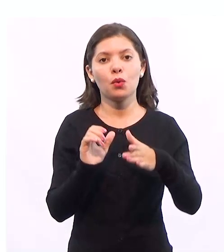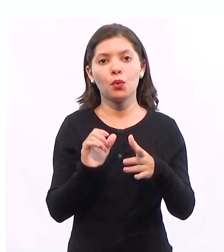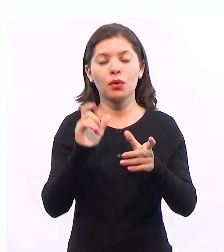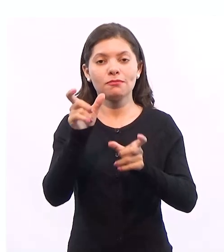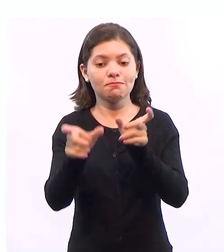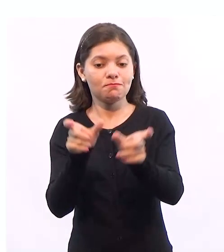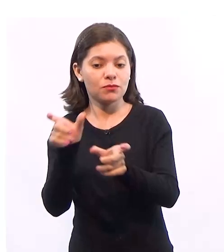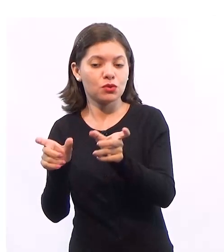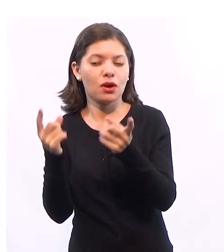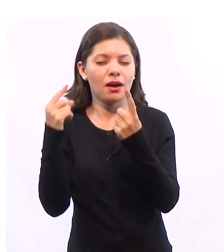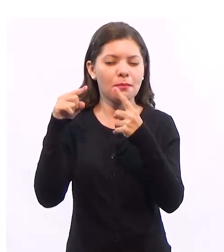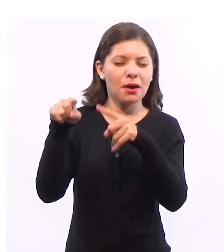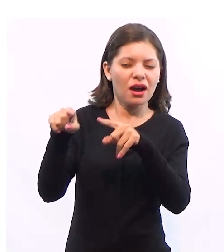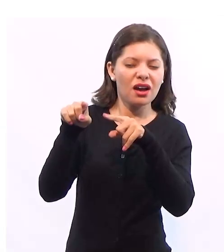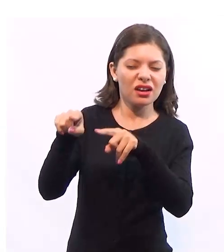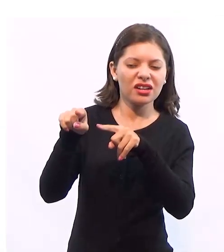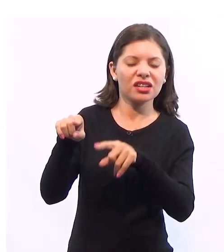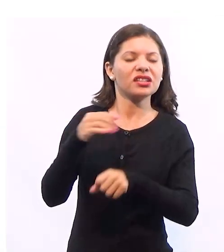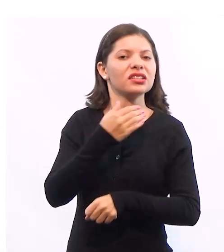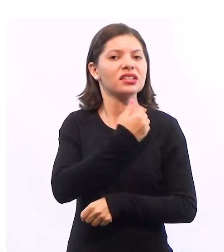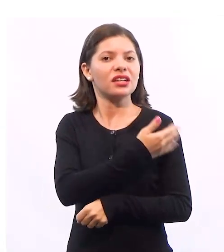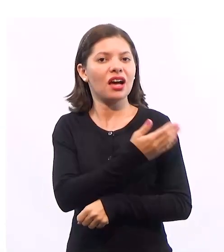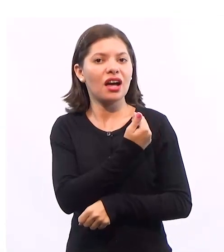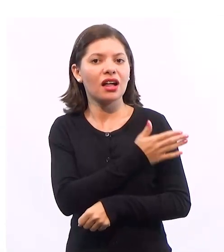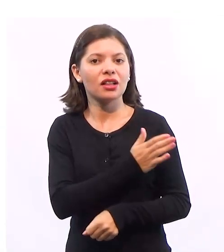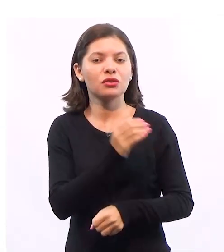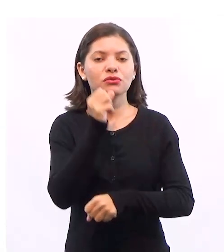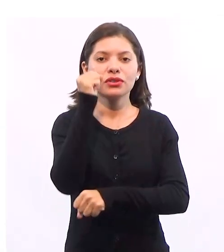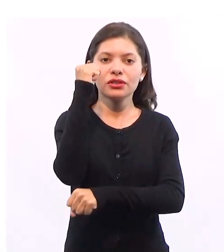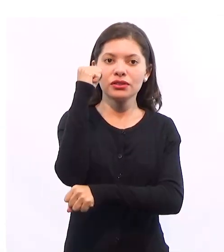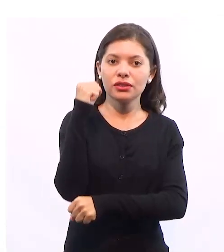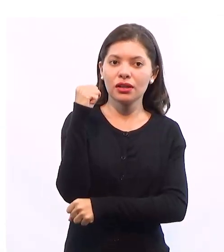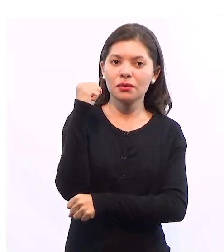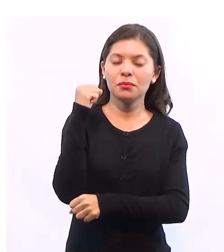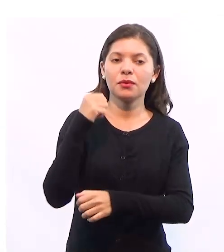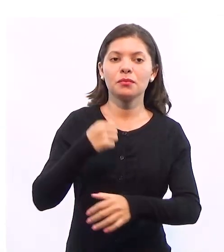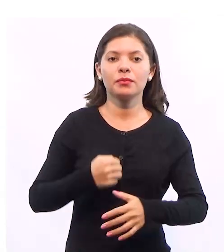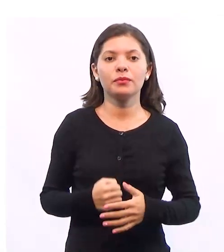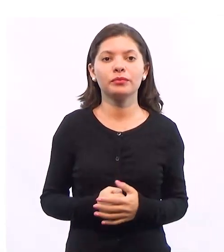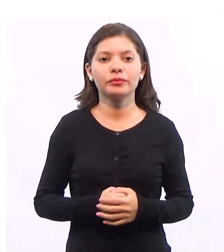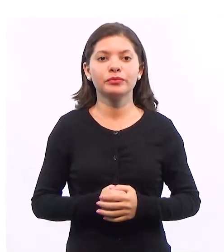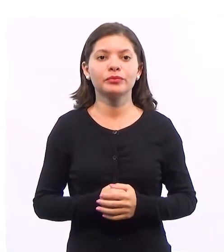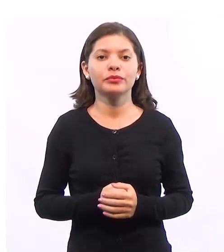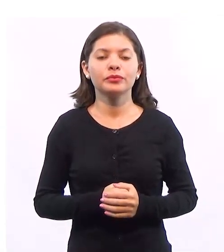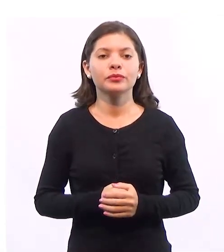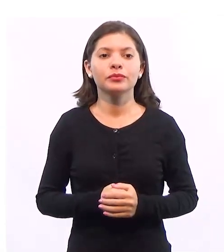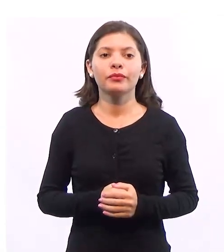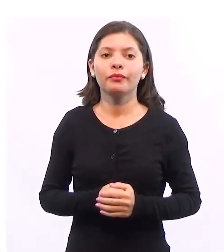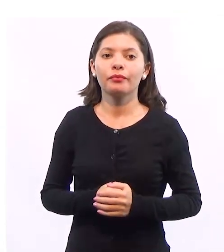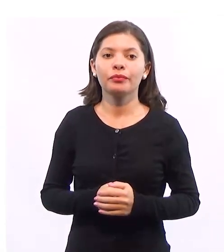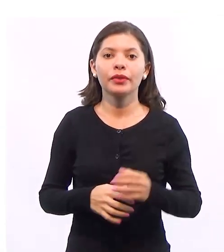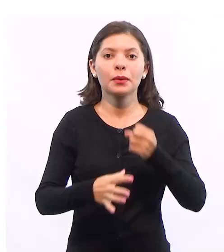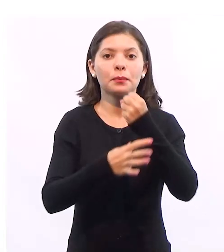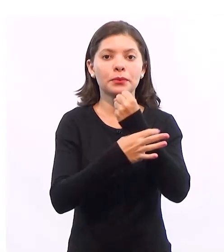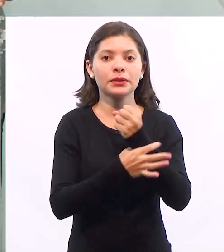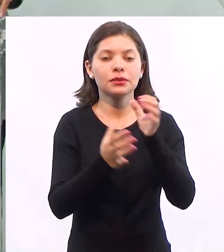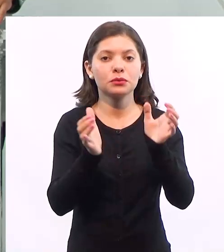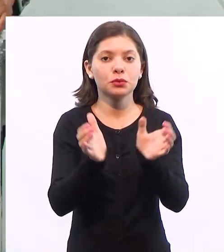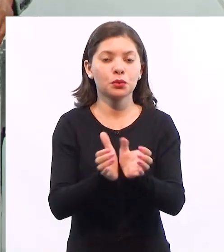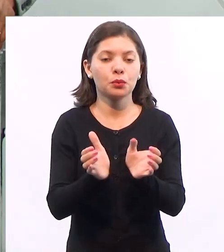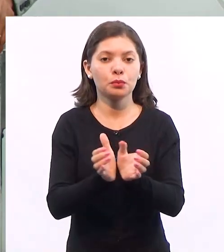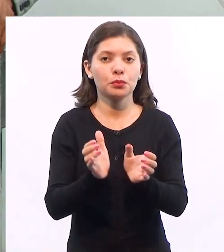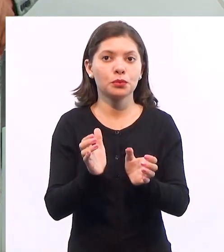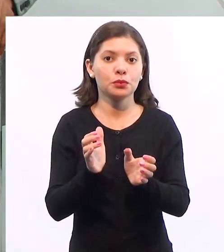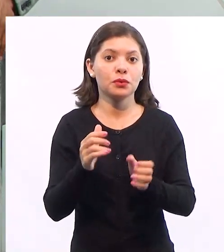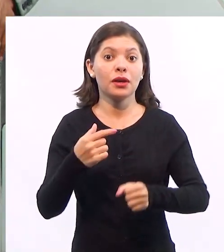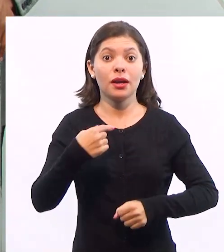sentiam ameaçados. Ó. Havia resistência, imposição de ritmo próprio e, é claro, a proteção de grupos informais. E eu